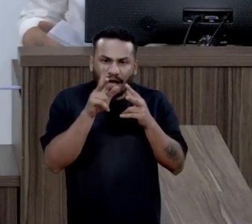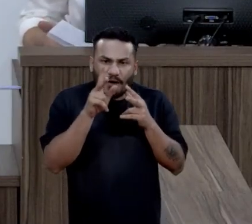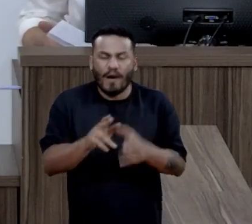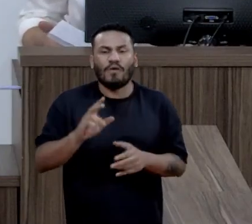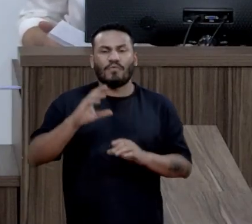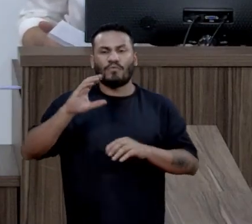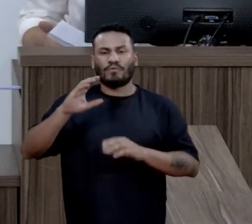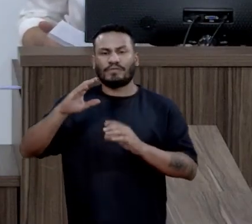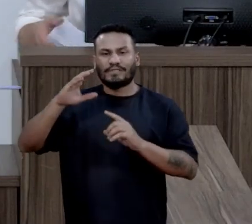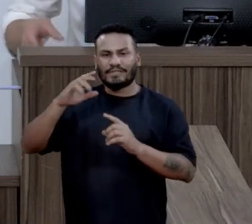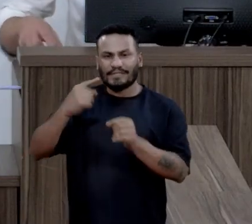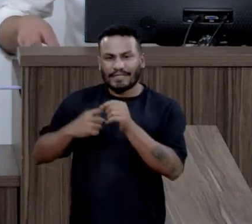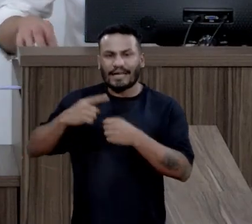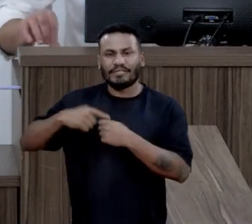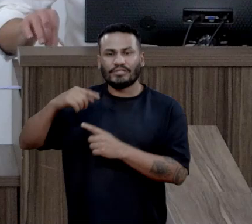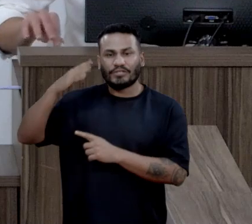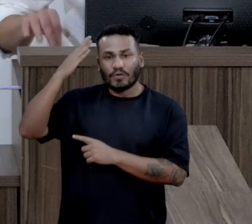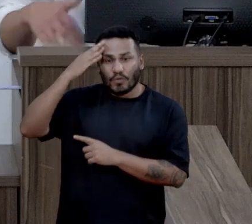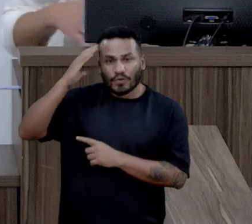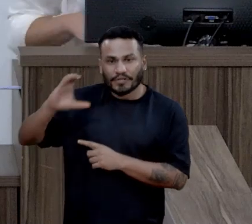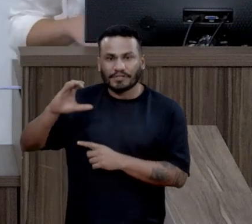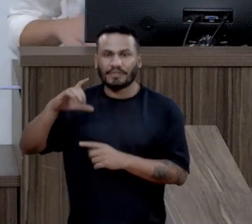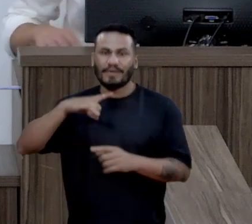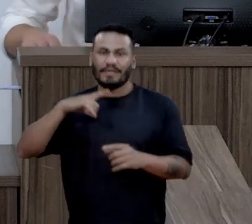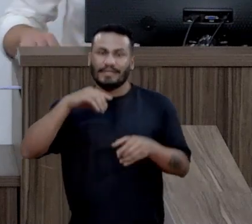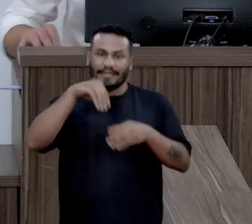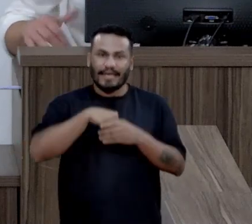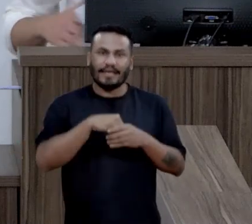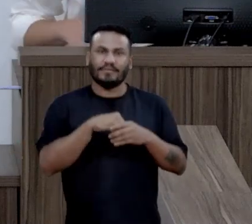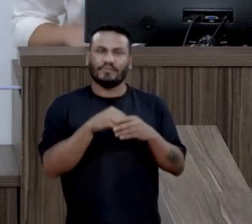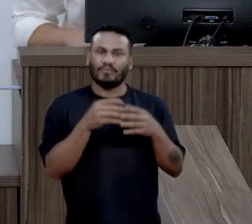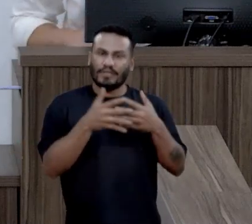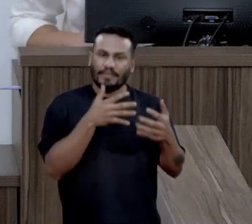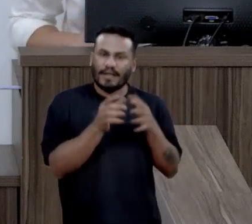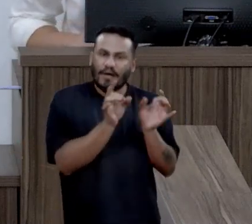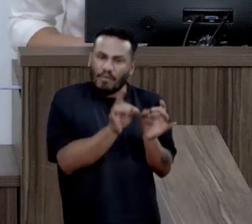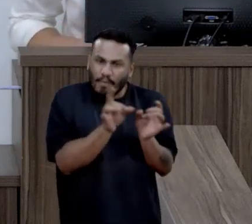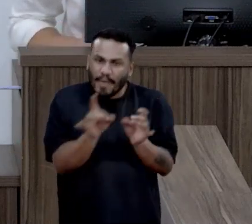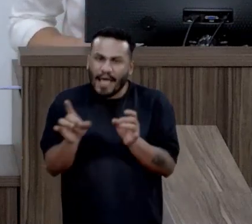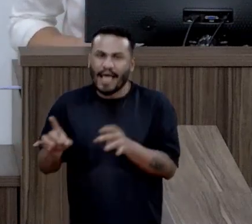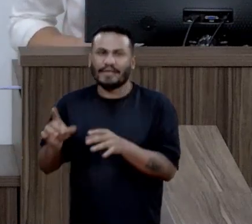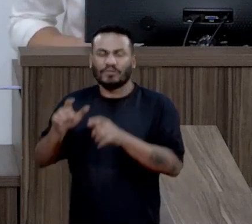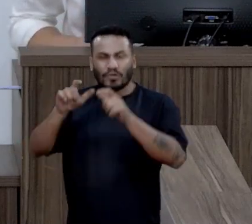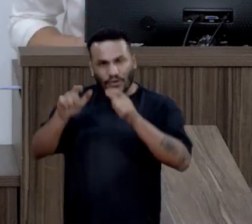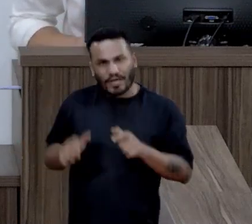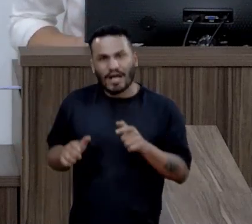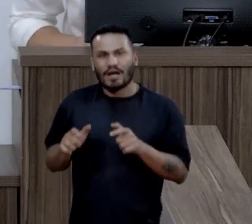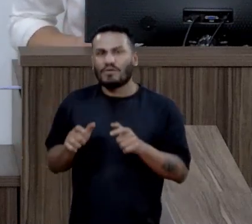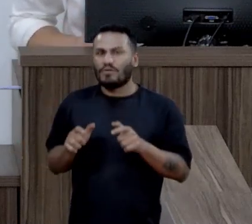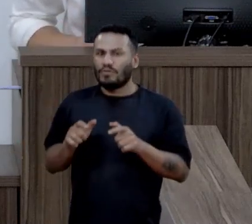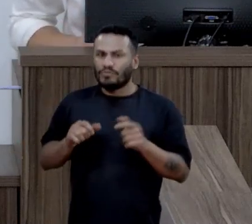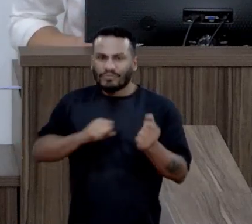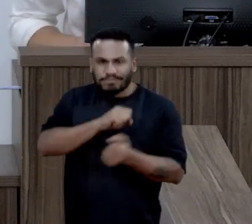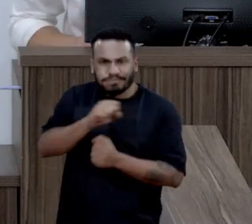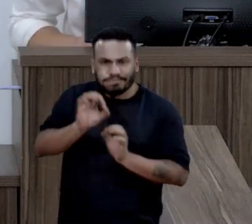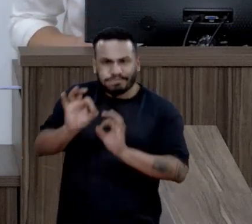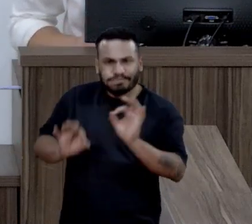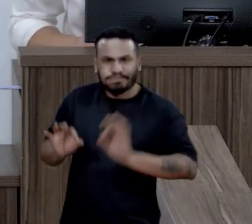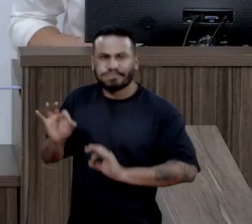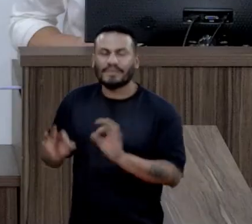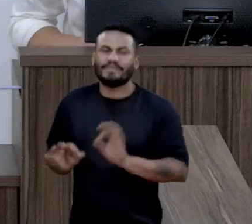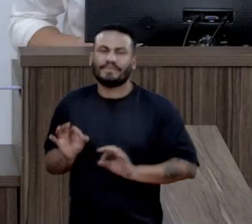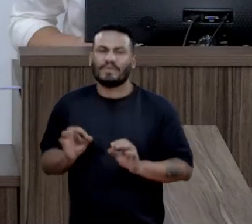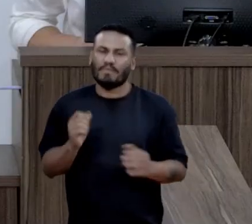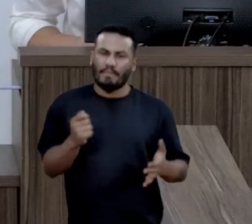Curitiba, onde dentro dos terminais existem comércios que fazem com que aquele espaço seja sustentável